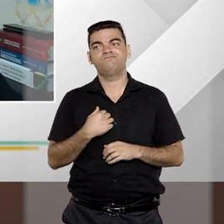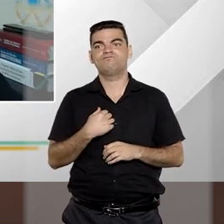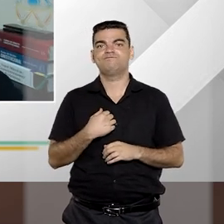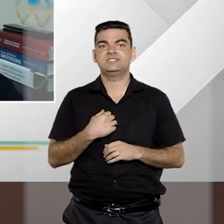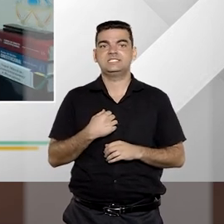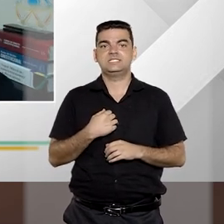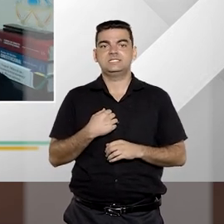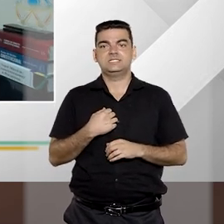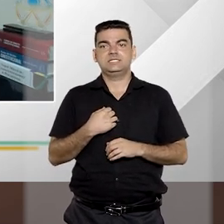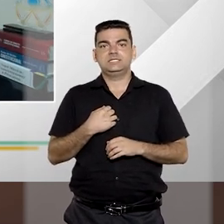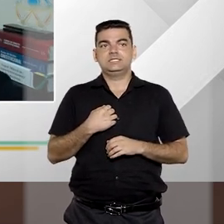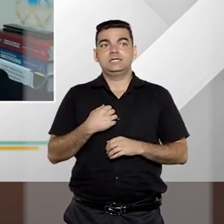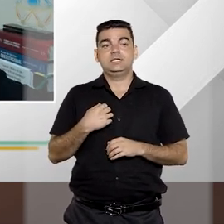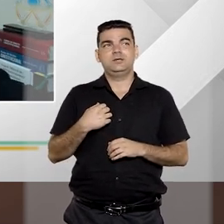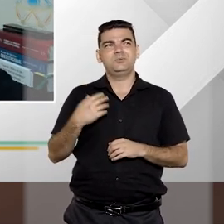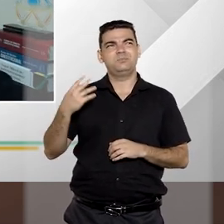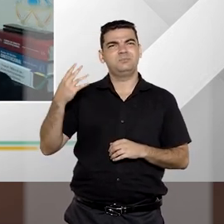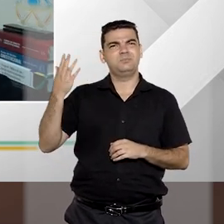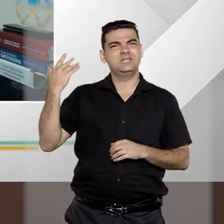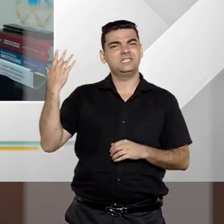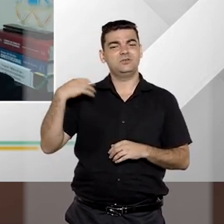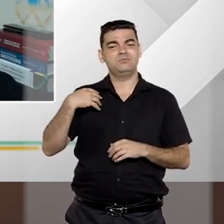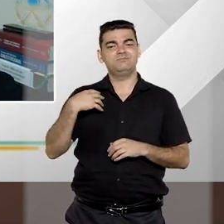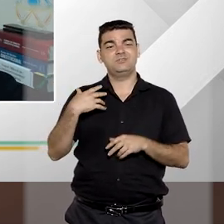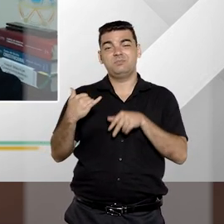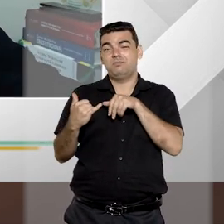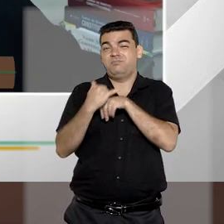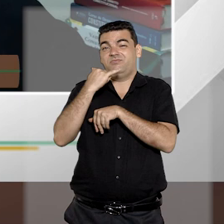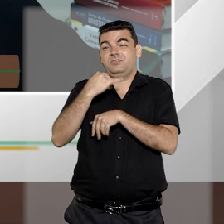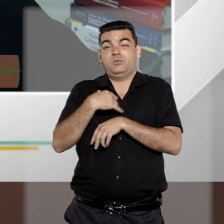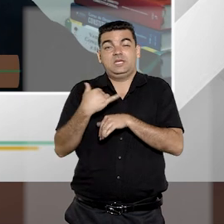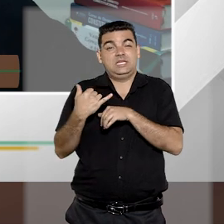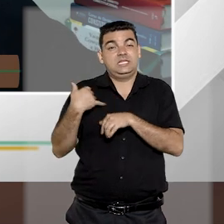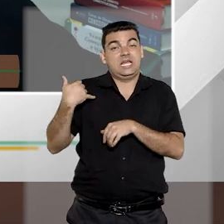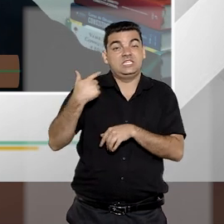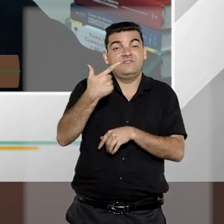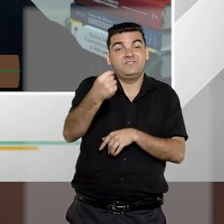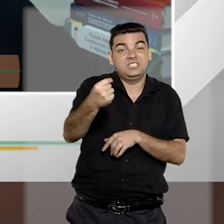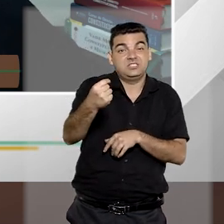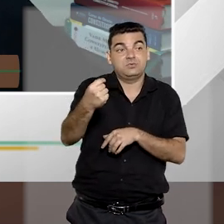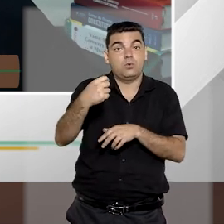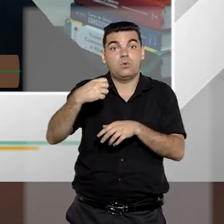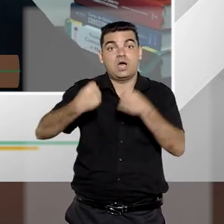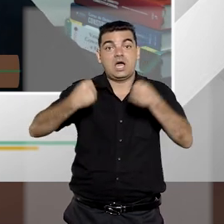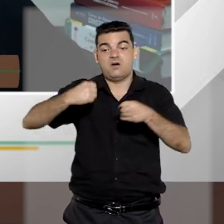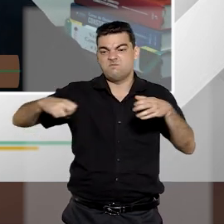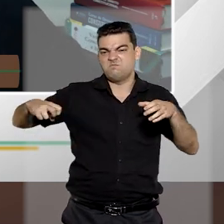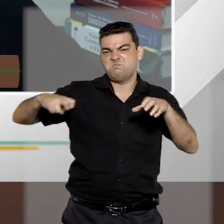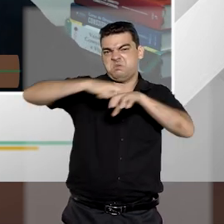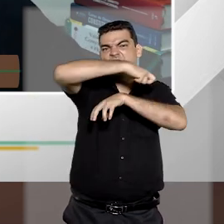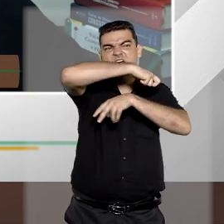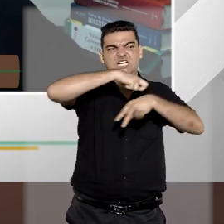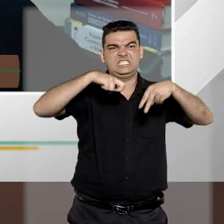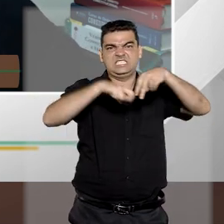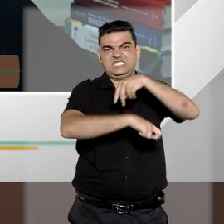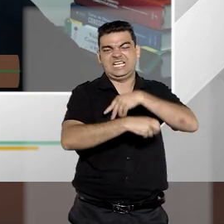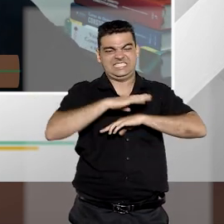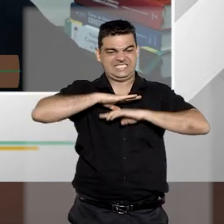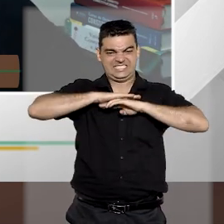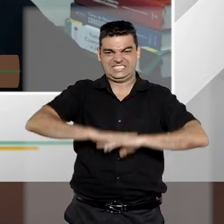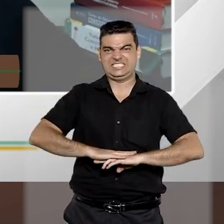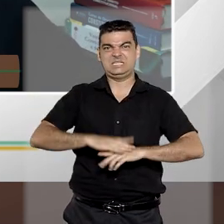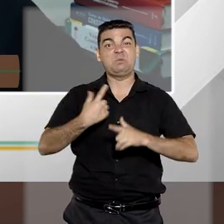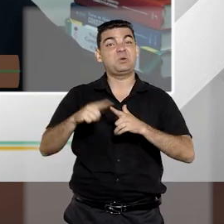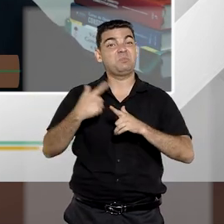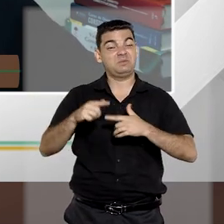que, né, ainda lá quando eu comecei, logo que eu sofri o meu acidente, foi aos 20 anos de idade, quando eu fui atropelado, fiquei tetraplégico, né? Então, desde